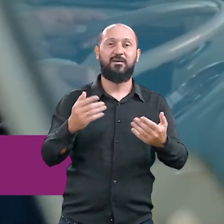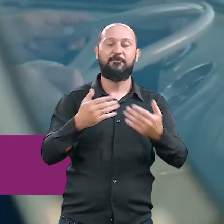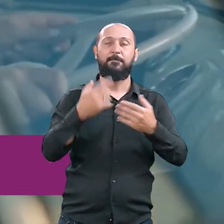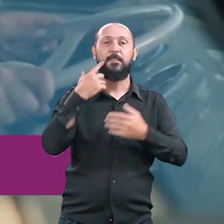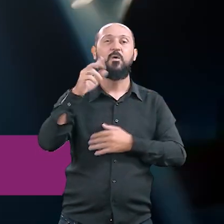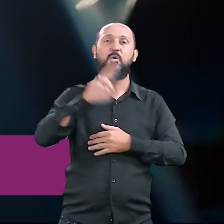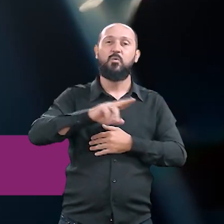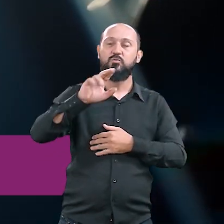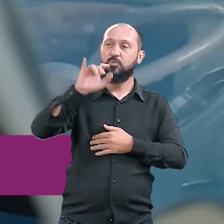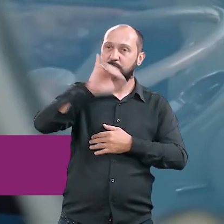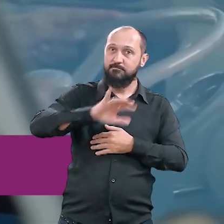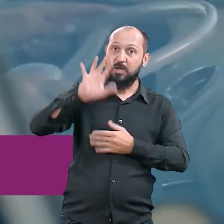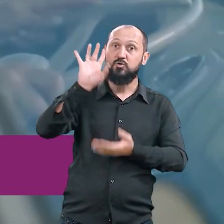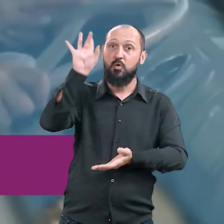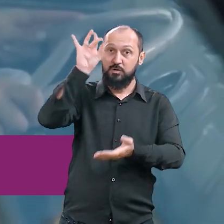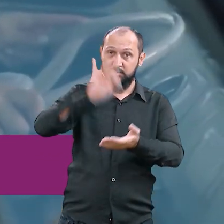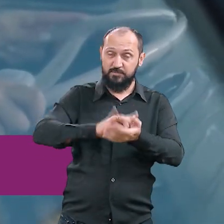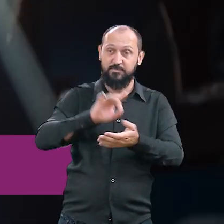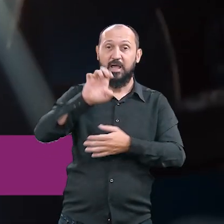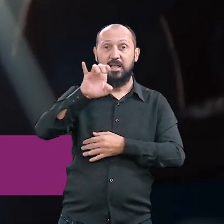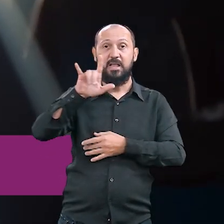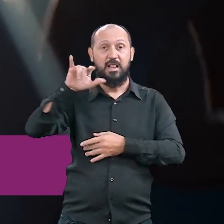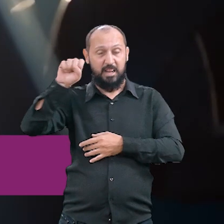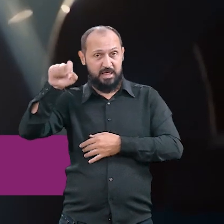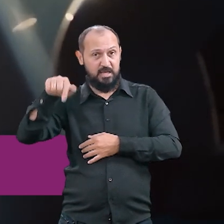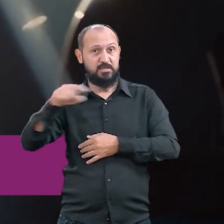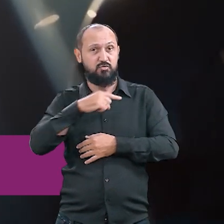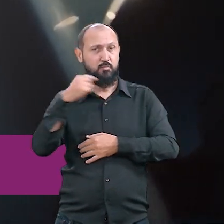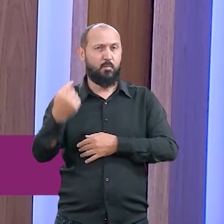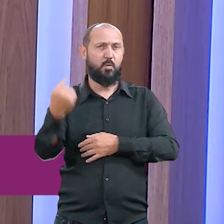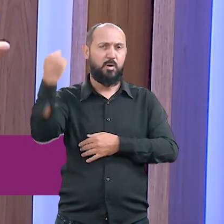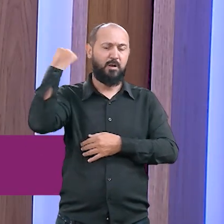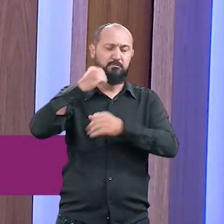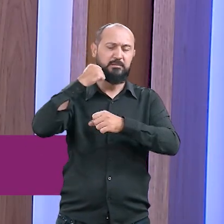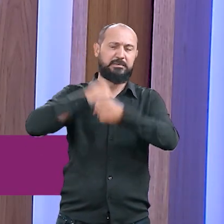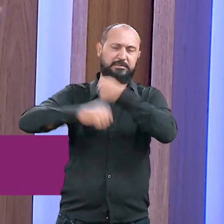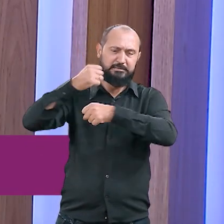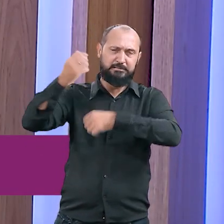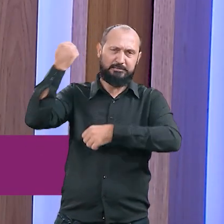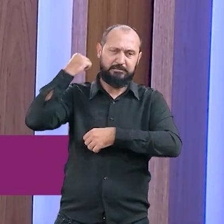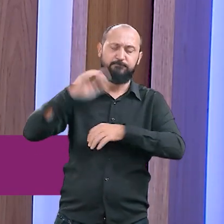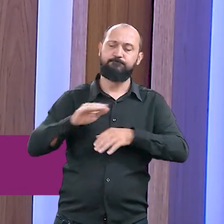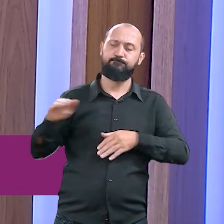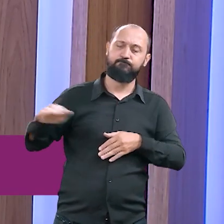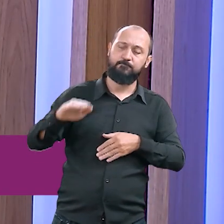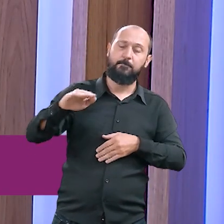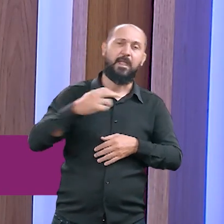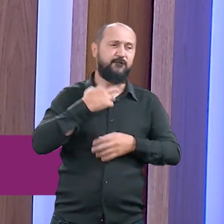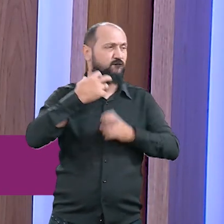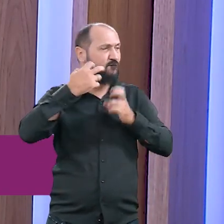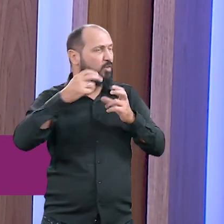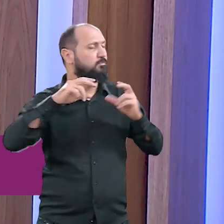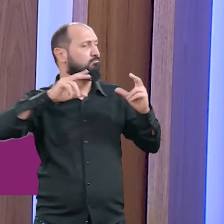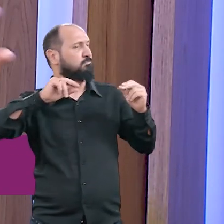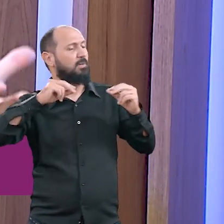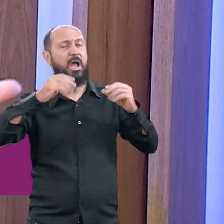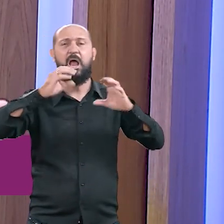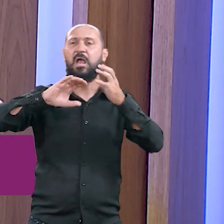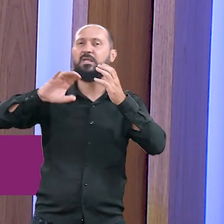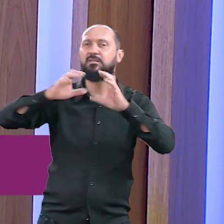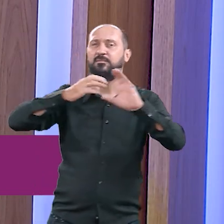lá. O deepfake, esse nome deep também é um nome técnico, porque o deepfake é um vídeo criado